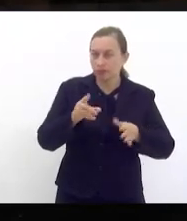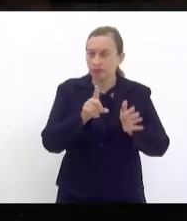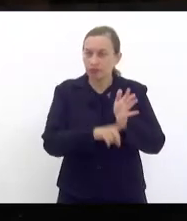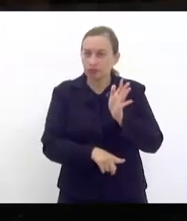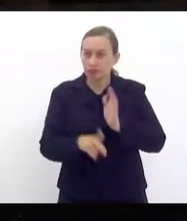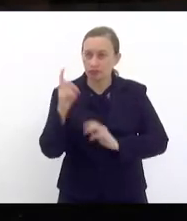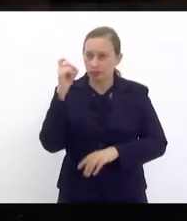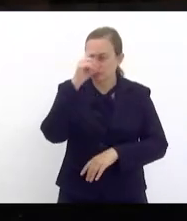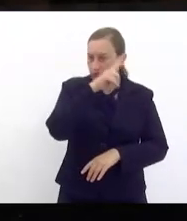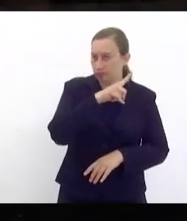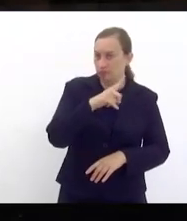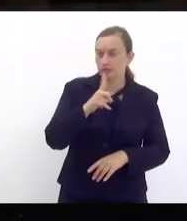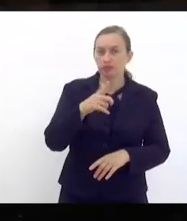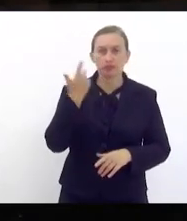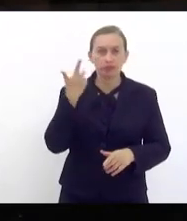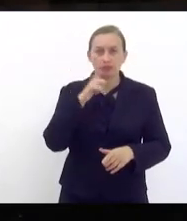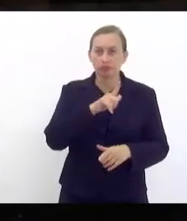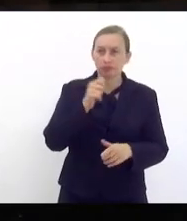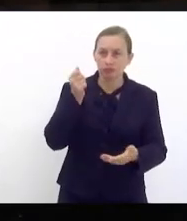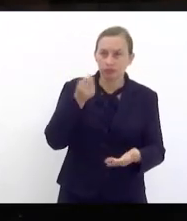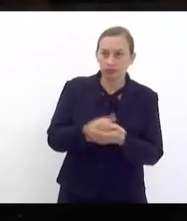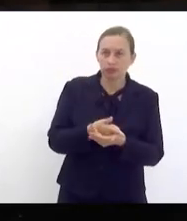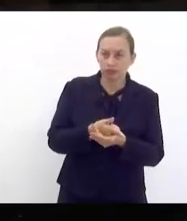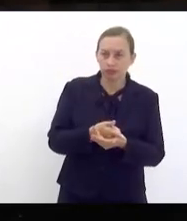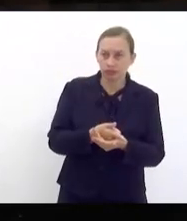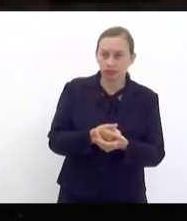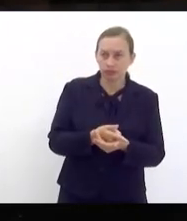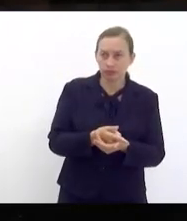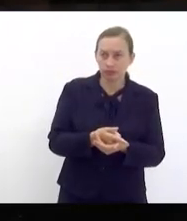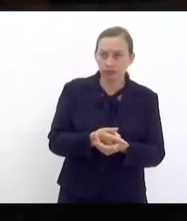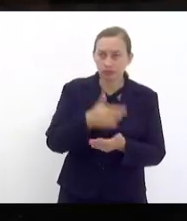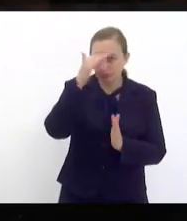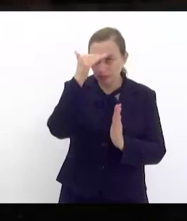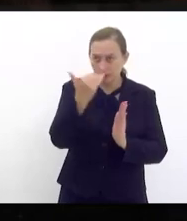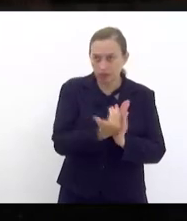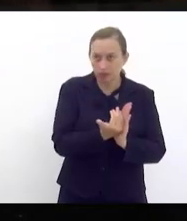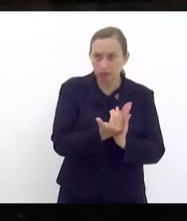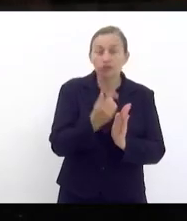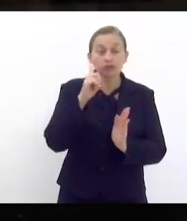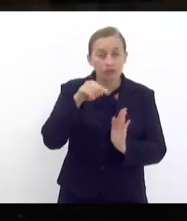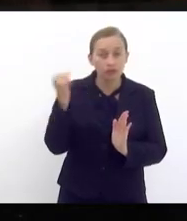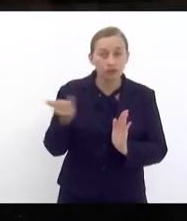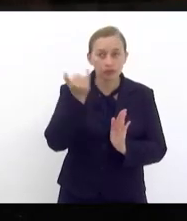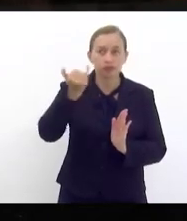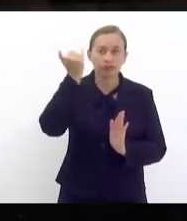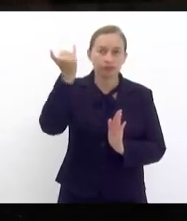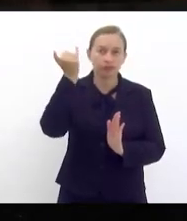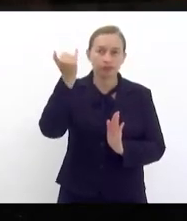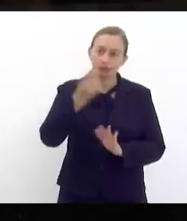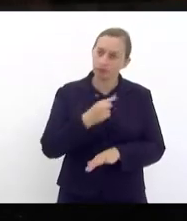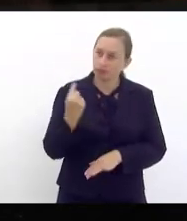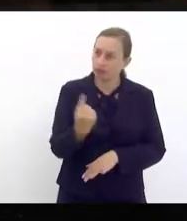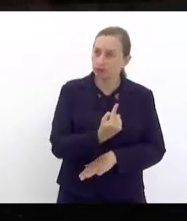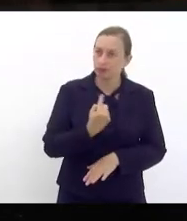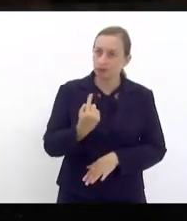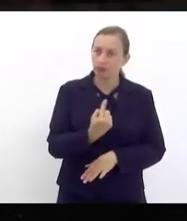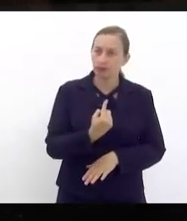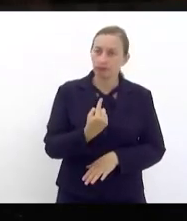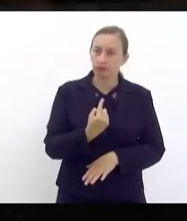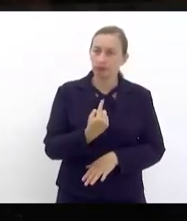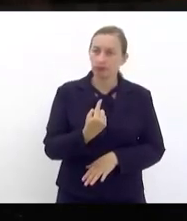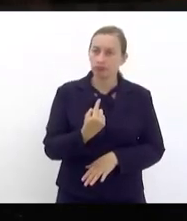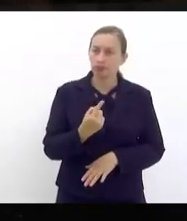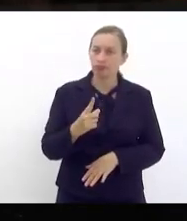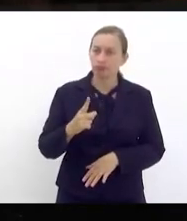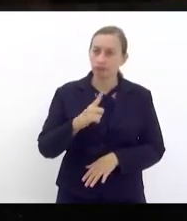que nós possamos sanar as contas públicas e cumprir aquilo que é muito importante para nós, que é